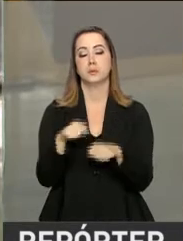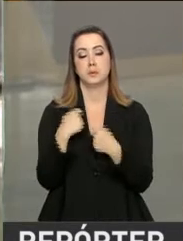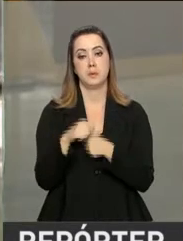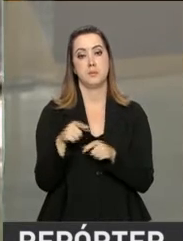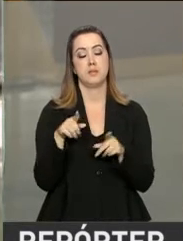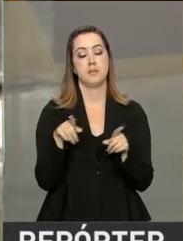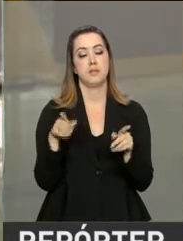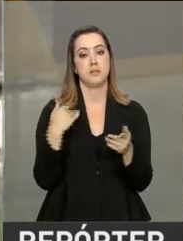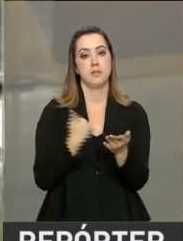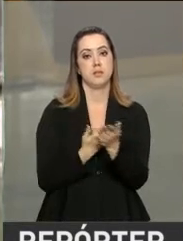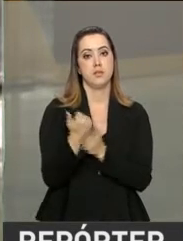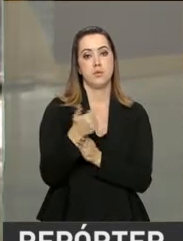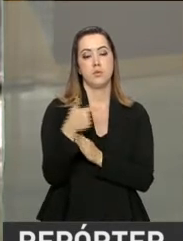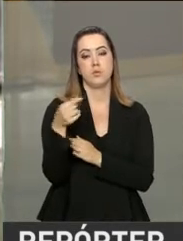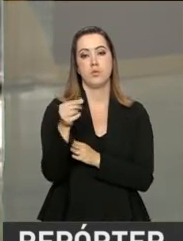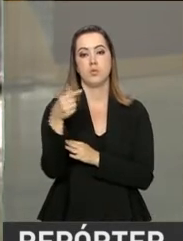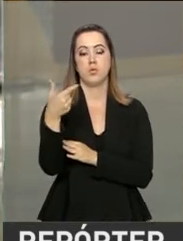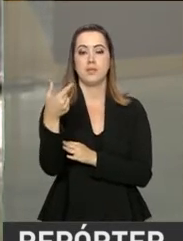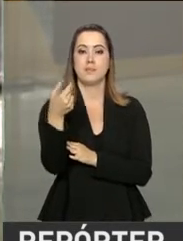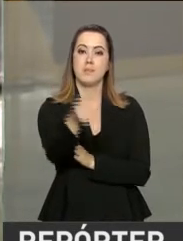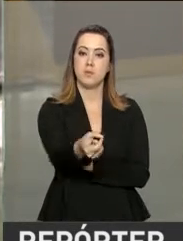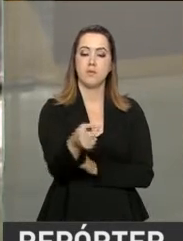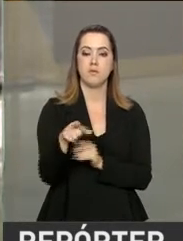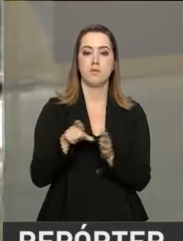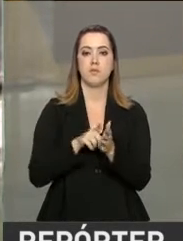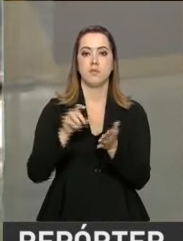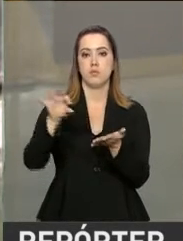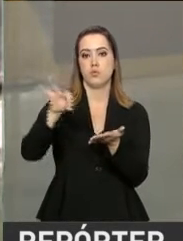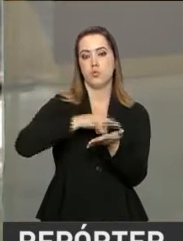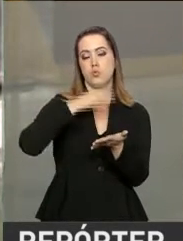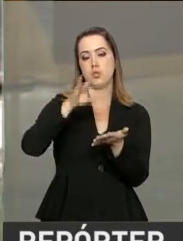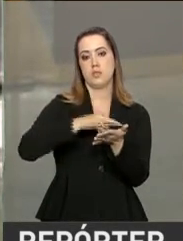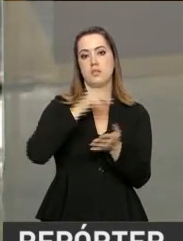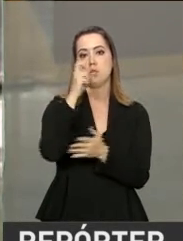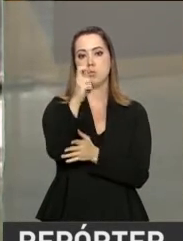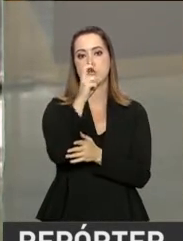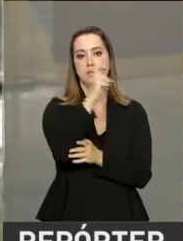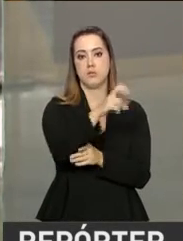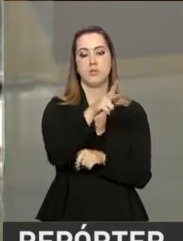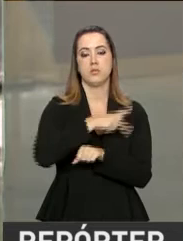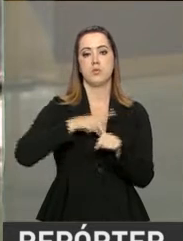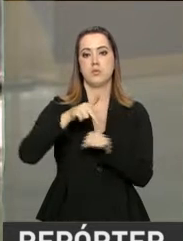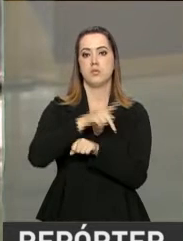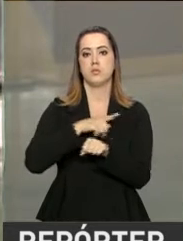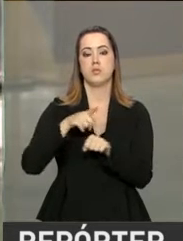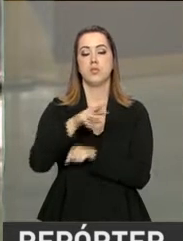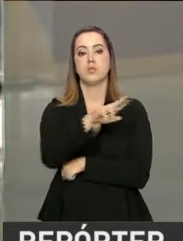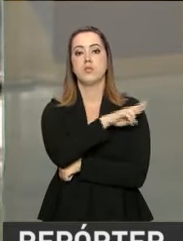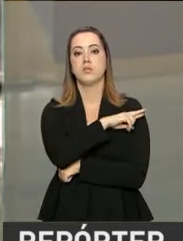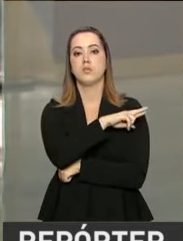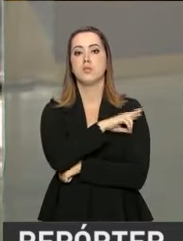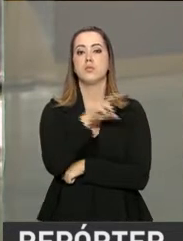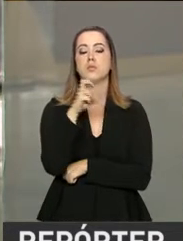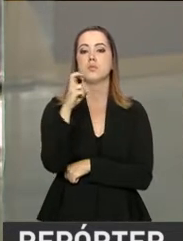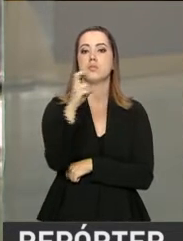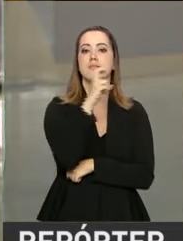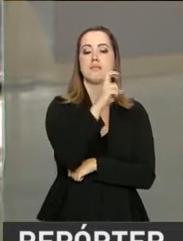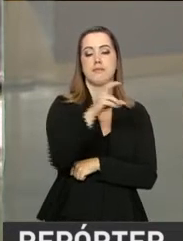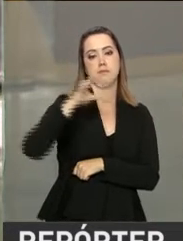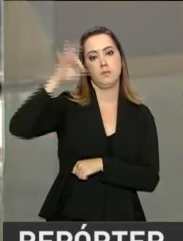a partir de 2020 a ratificação de 55 países que representam 55%